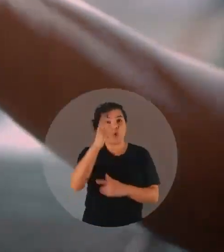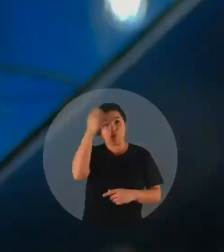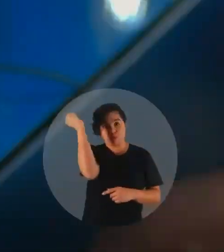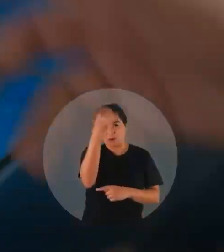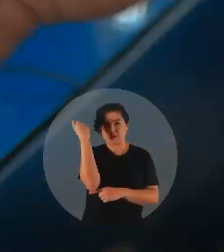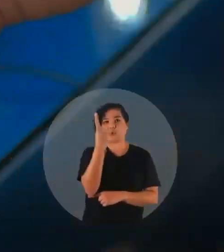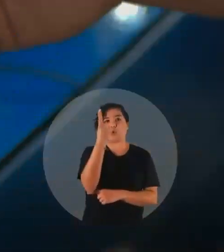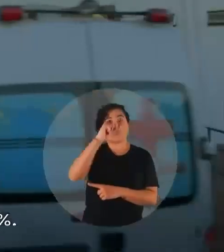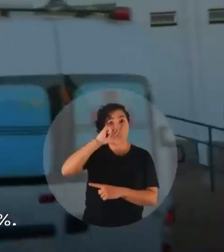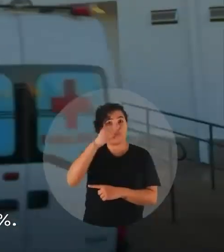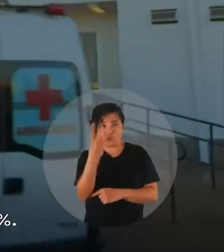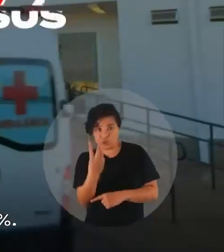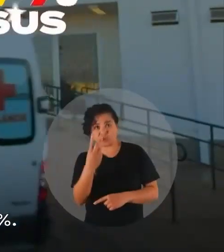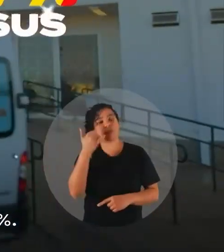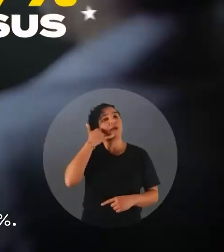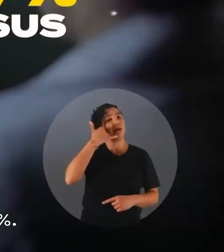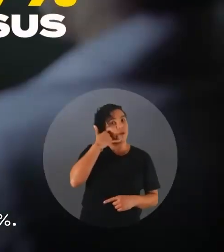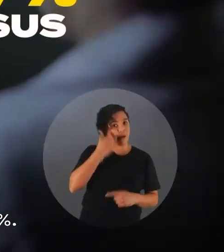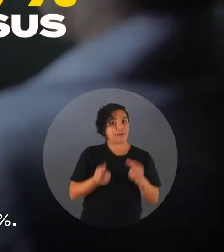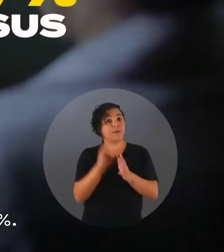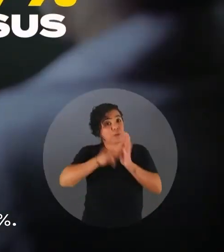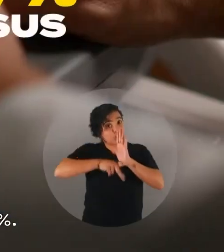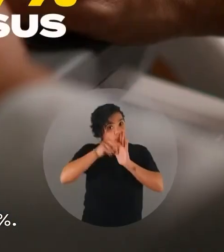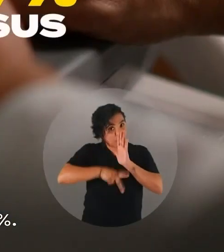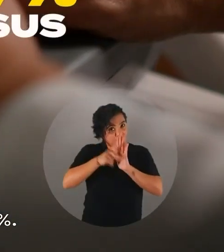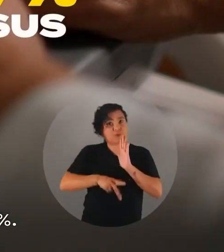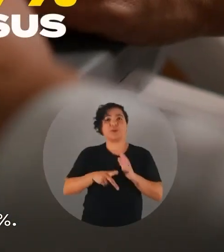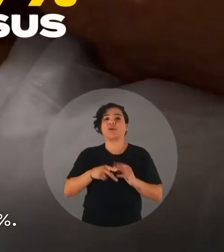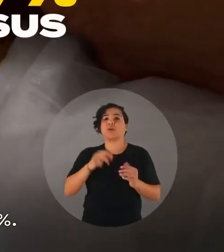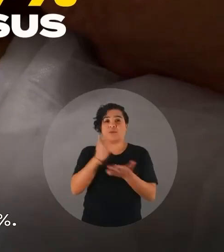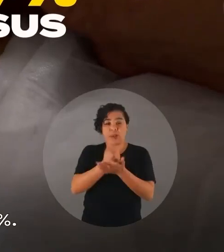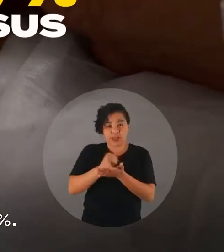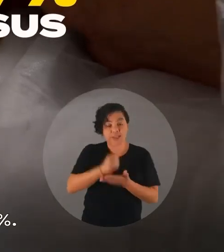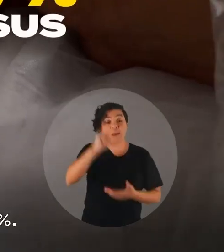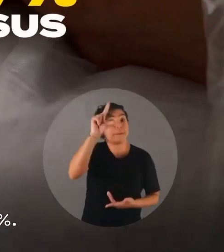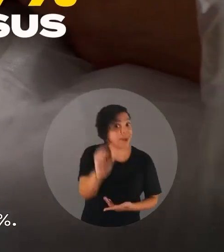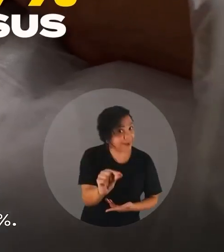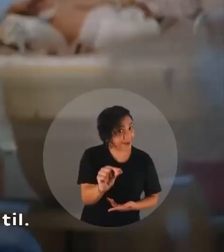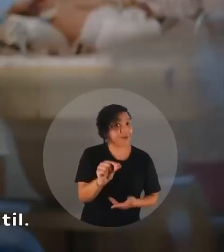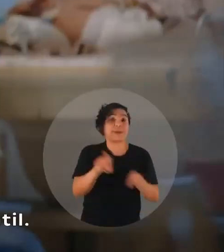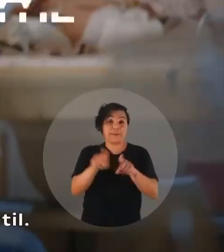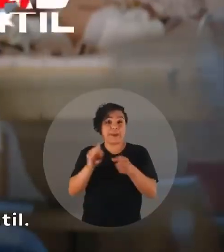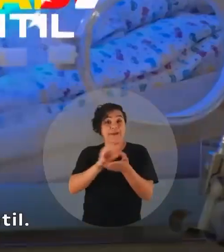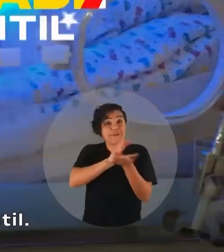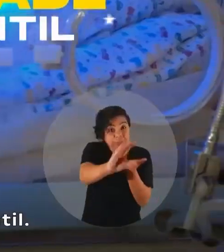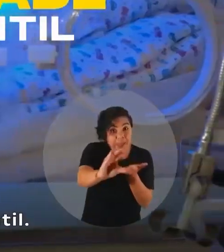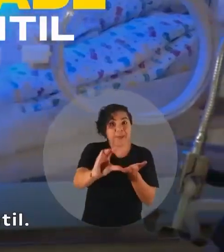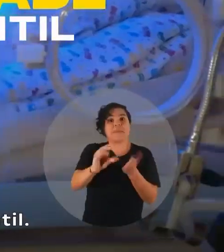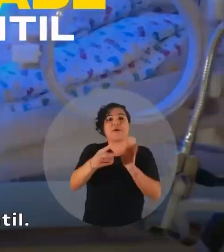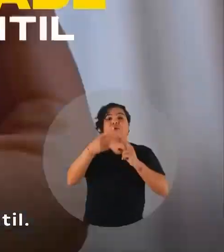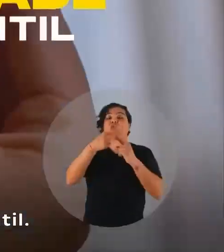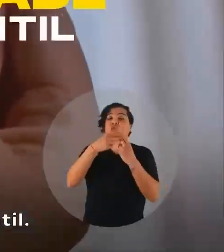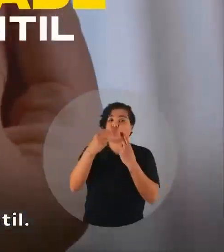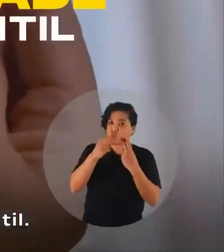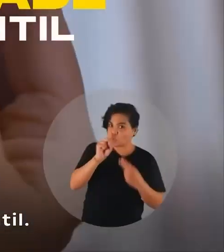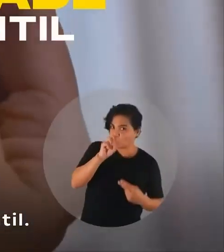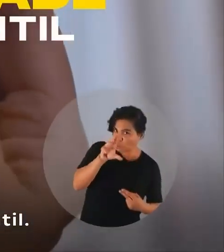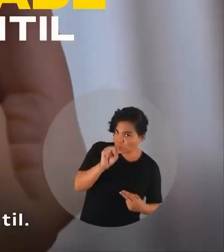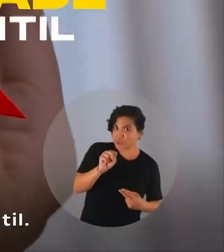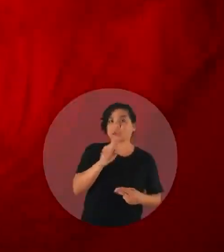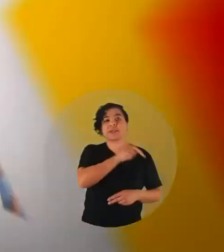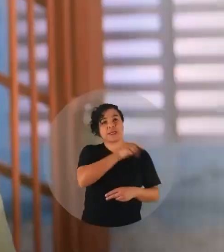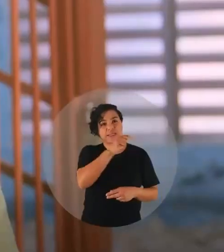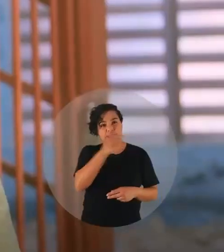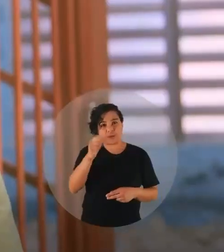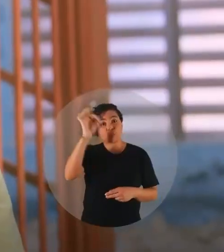Farmácia Popular, aumentou o investimento no SUS em 77%. diminuiu pela metade a mortalidade